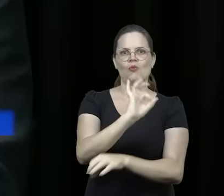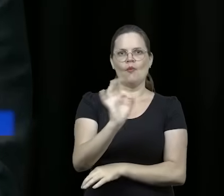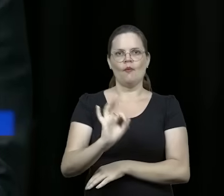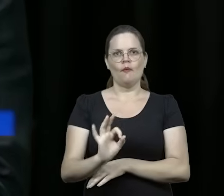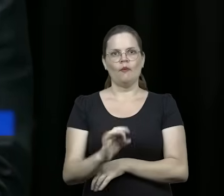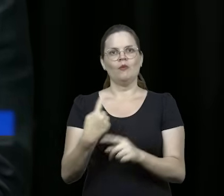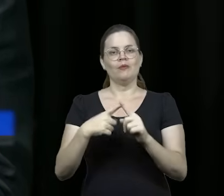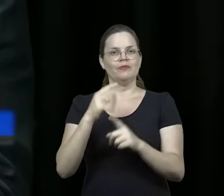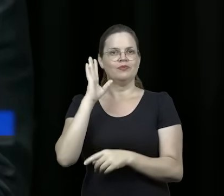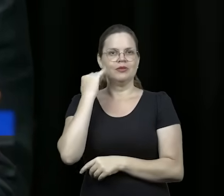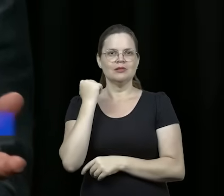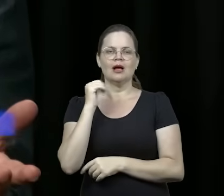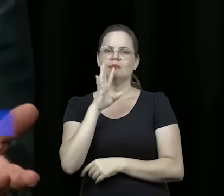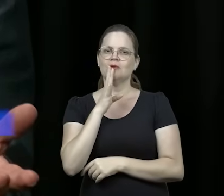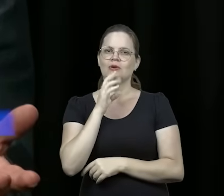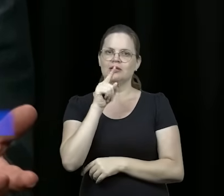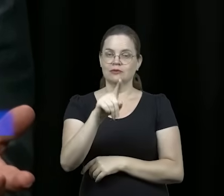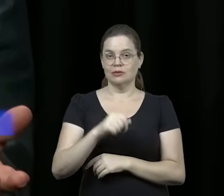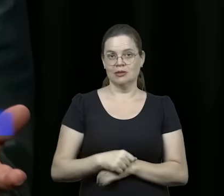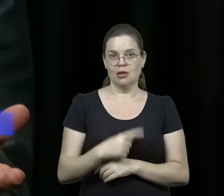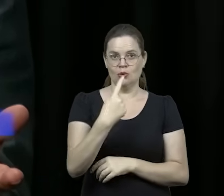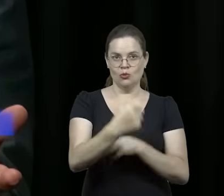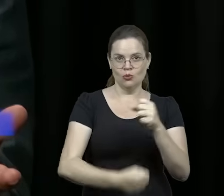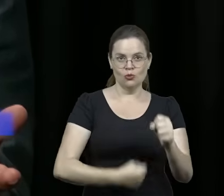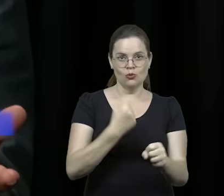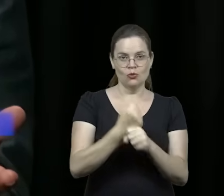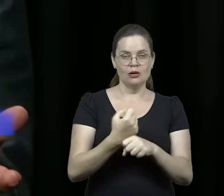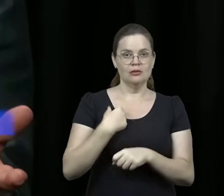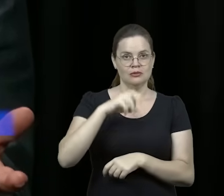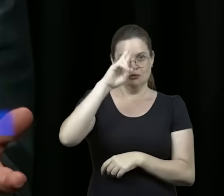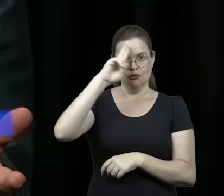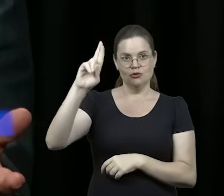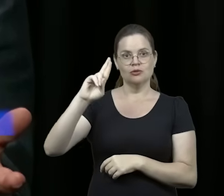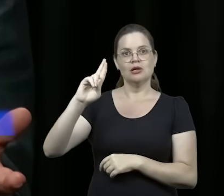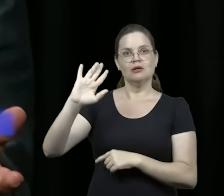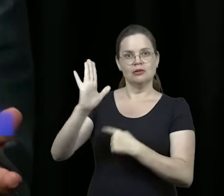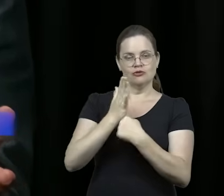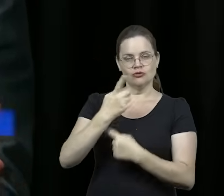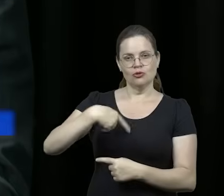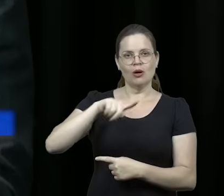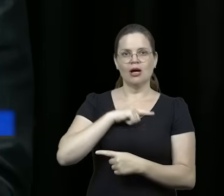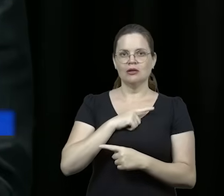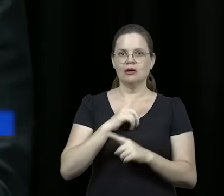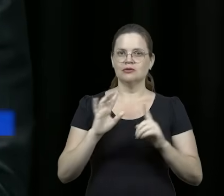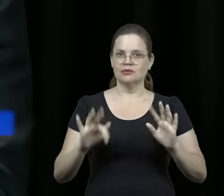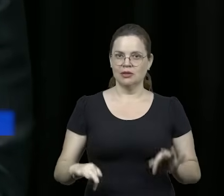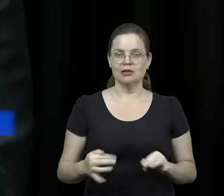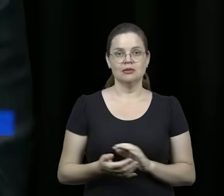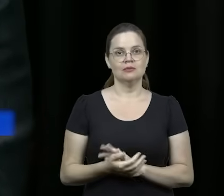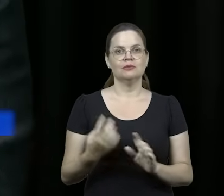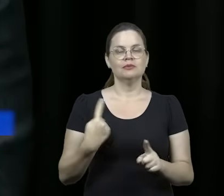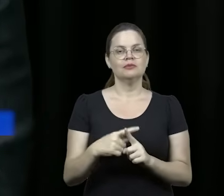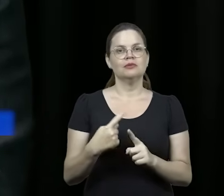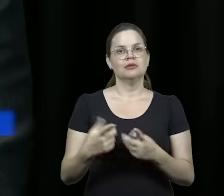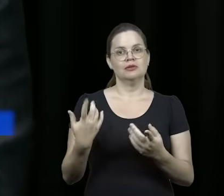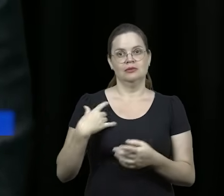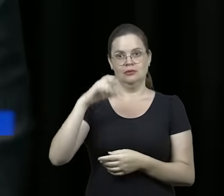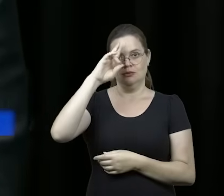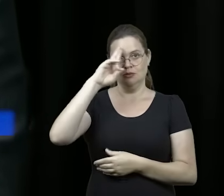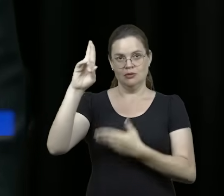necessidade. Esse ano, ele foi um esconderijo para nós. Nós estamos encerrando o ano e ele foi um esconderijo para